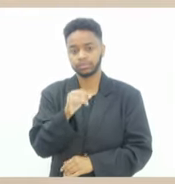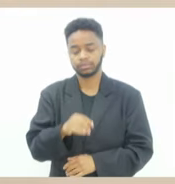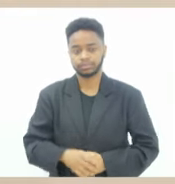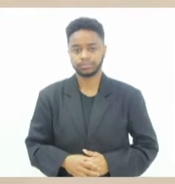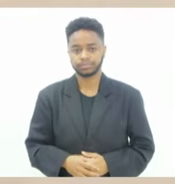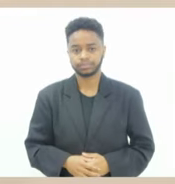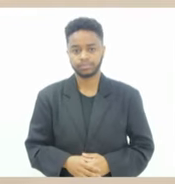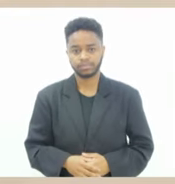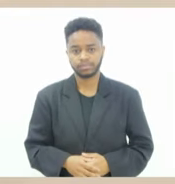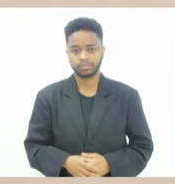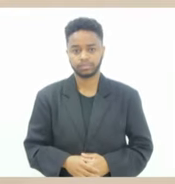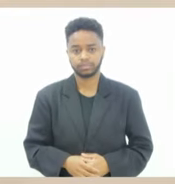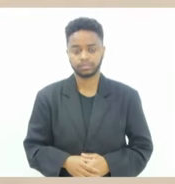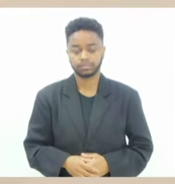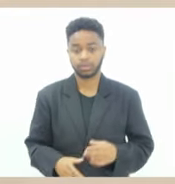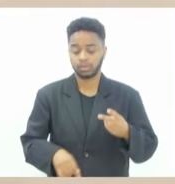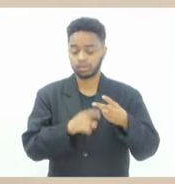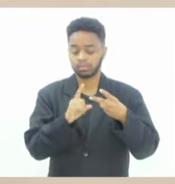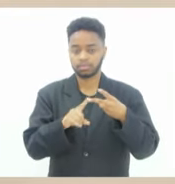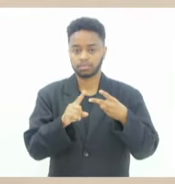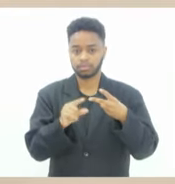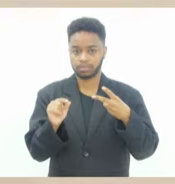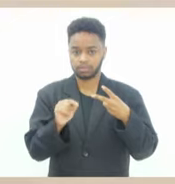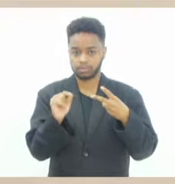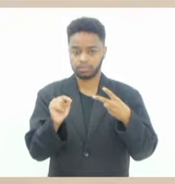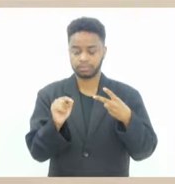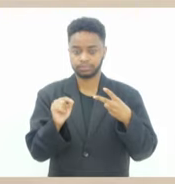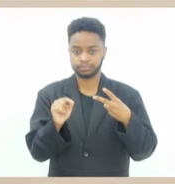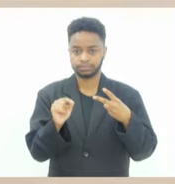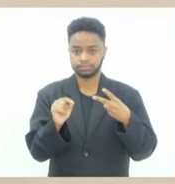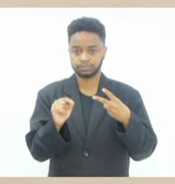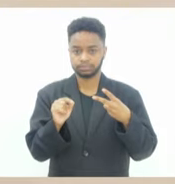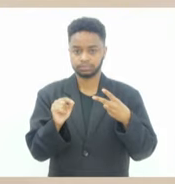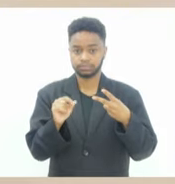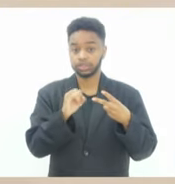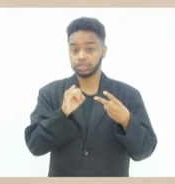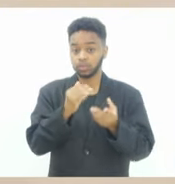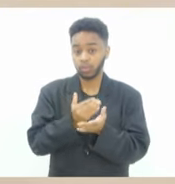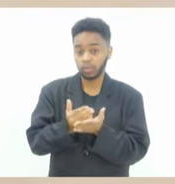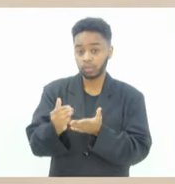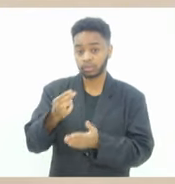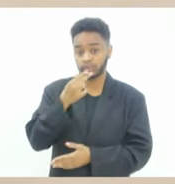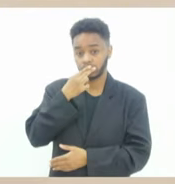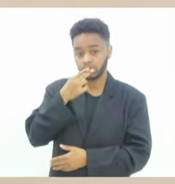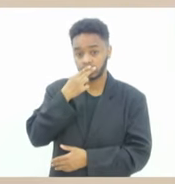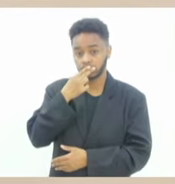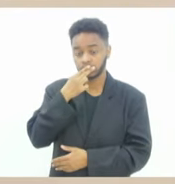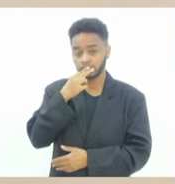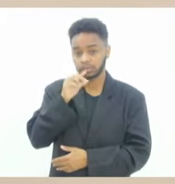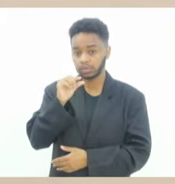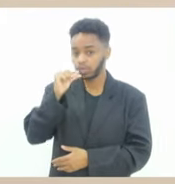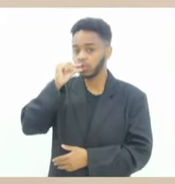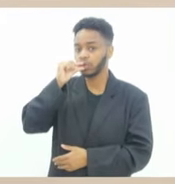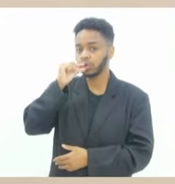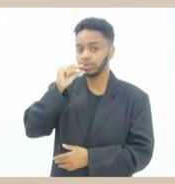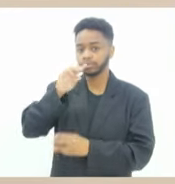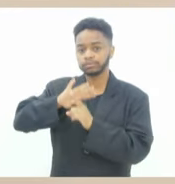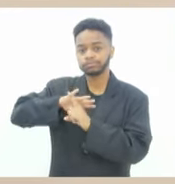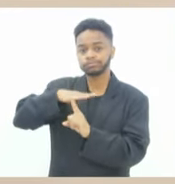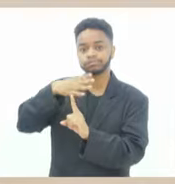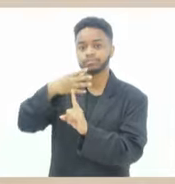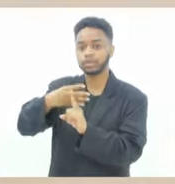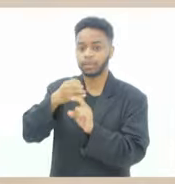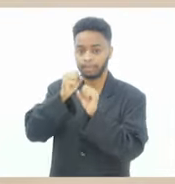agressiva. Um segundo ponto é que iniciar o uso do cigarro eletrônico quadriplica a